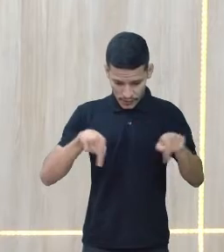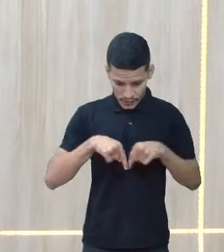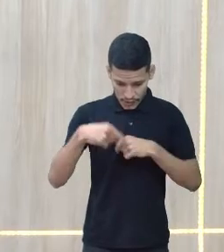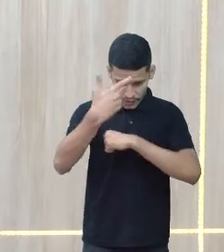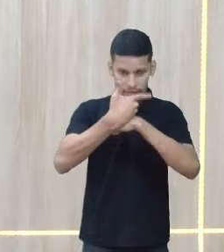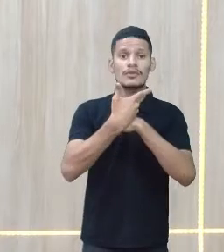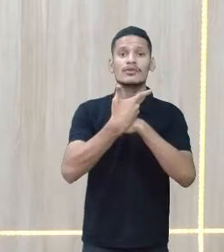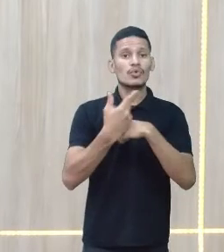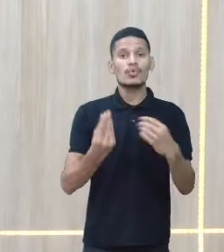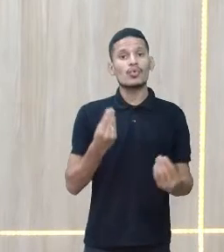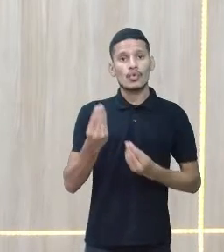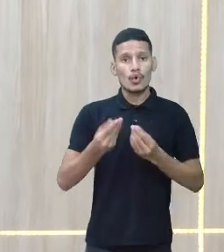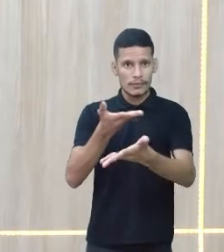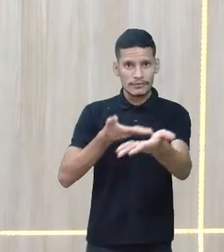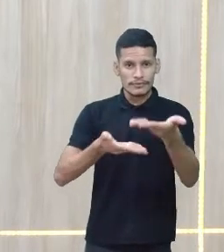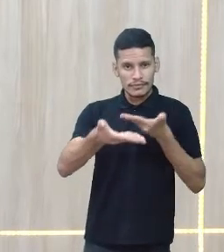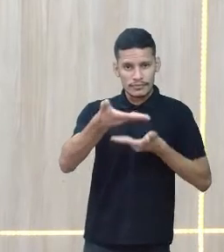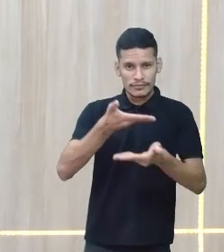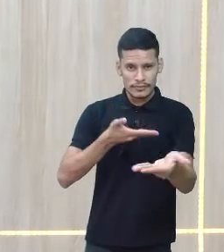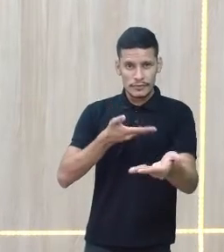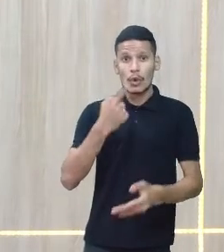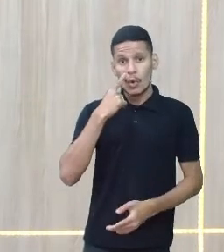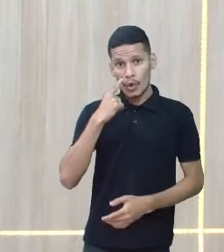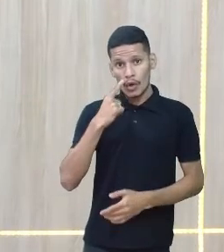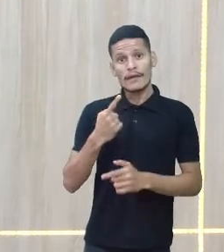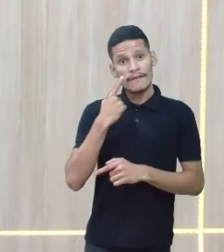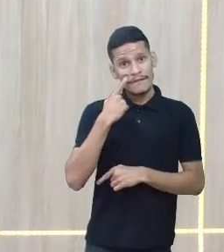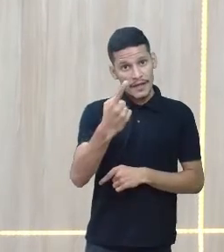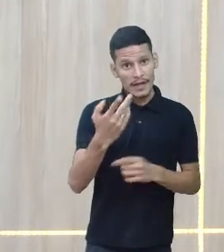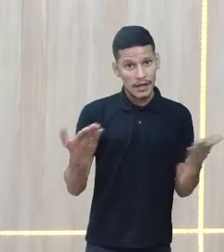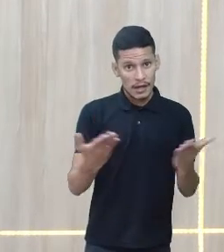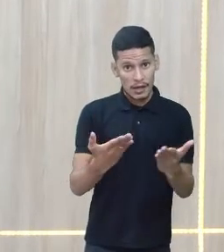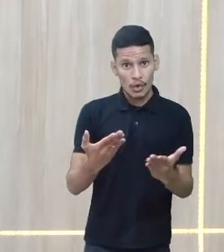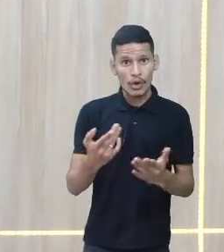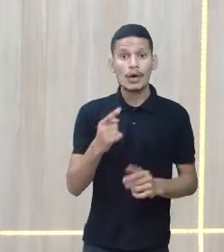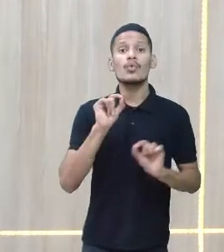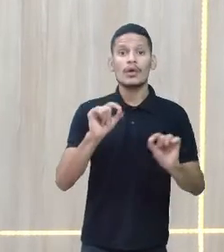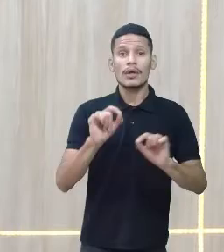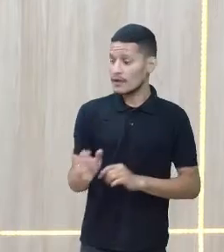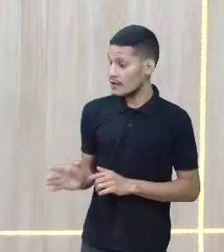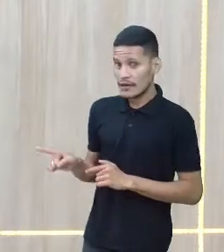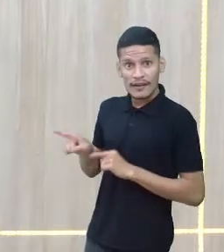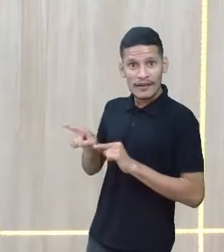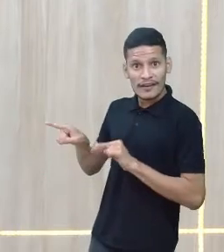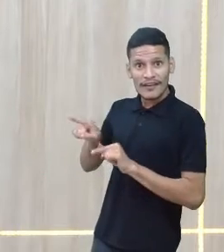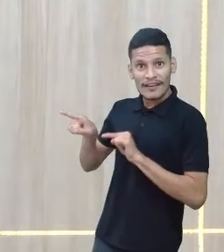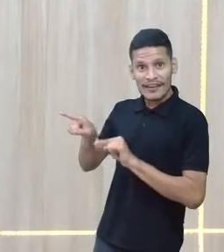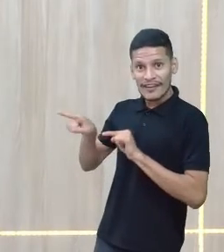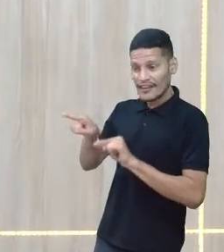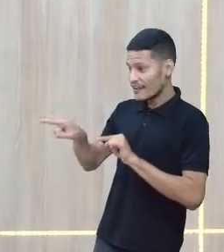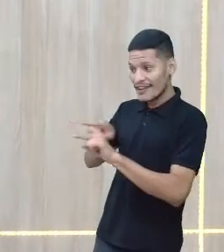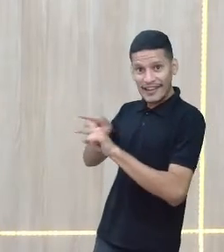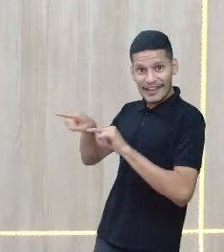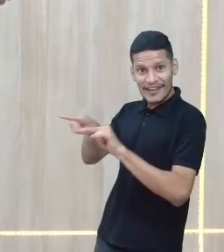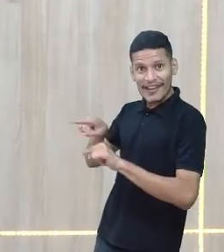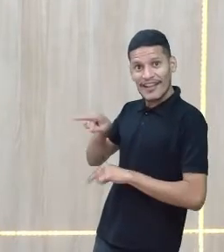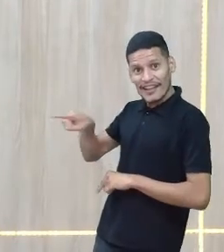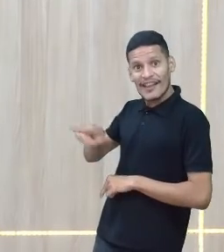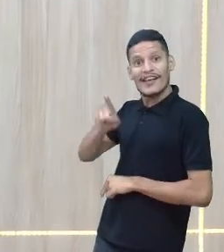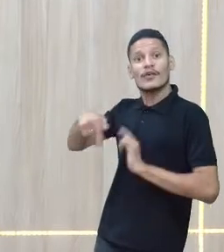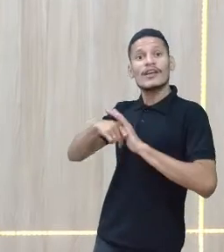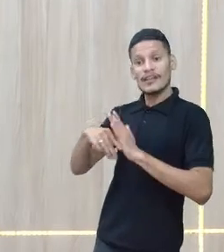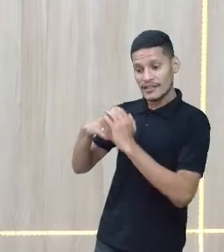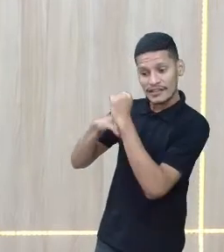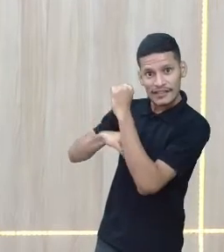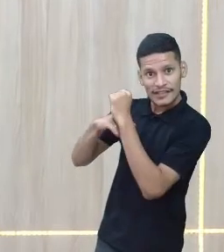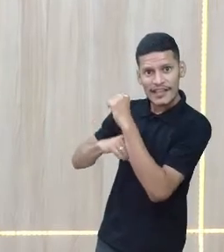estúdio. Como? Vocês vão ver aí agora, no seu lado, do lado de cá. Qual é o lado, Billy? Do outro lado, vocês